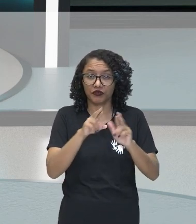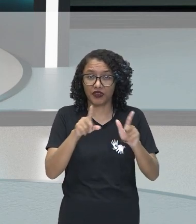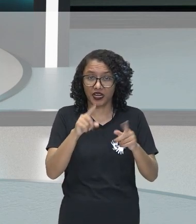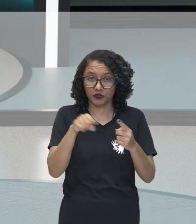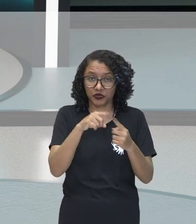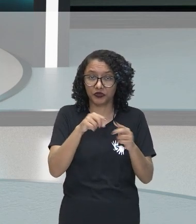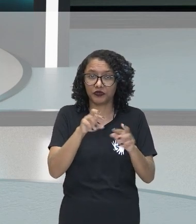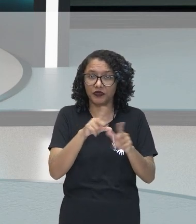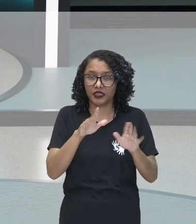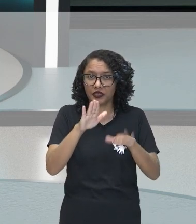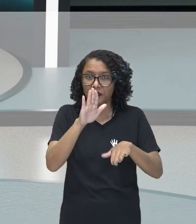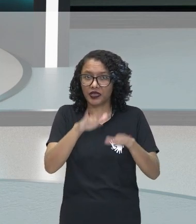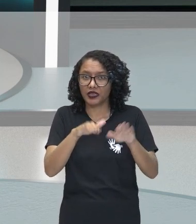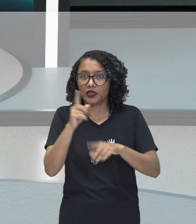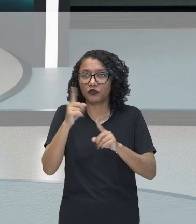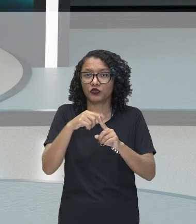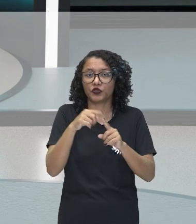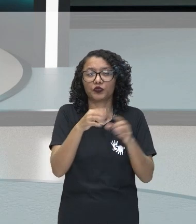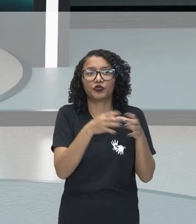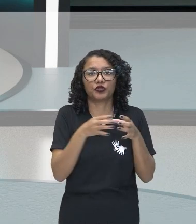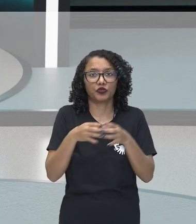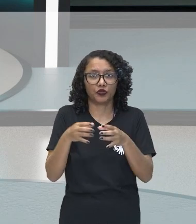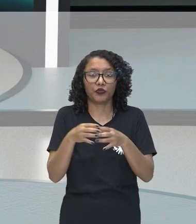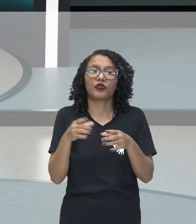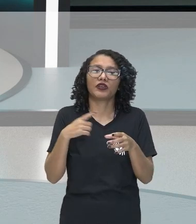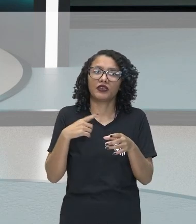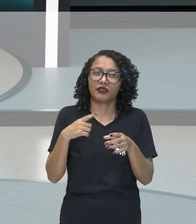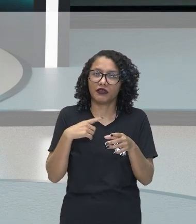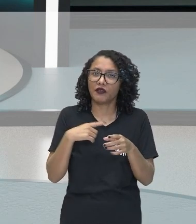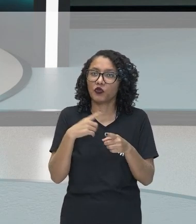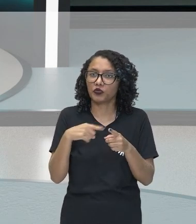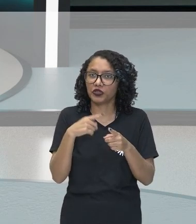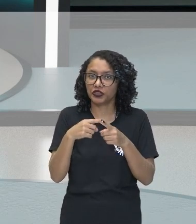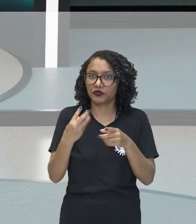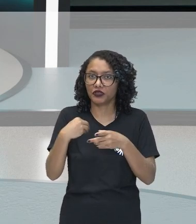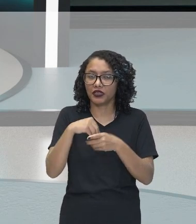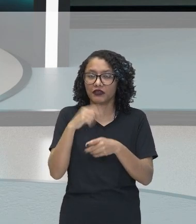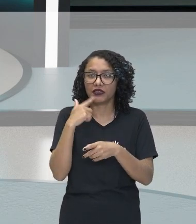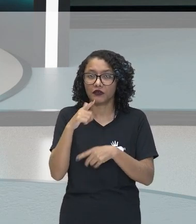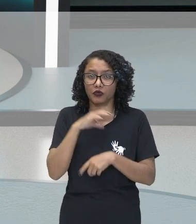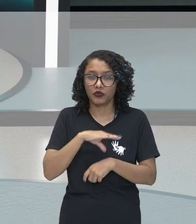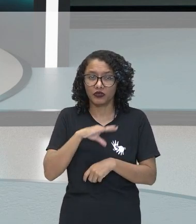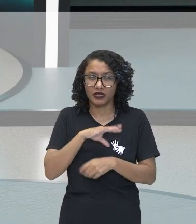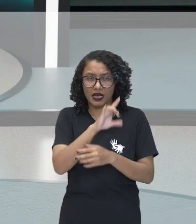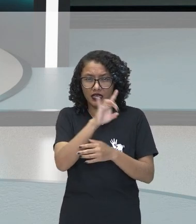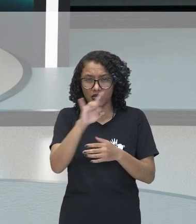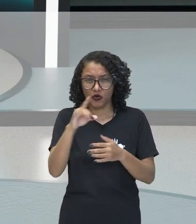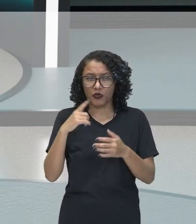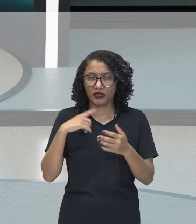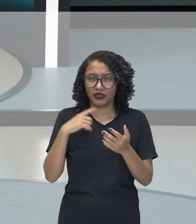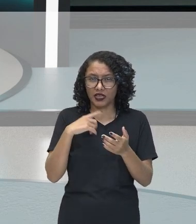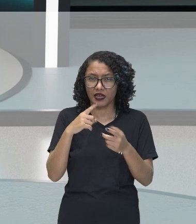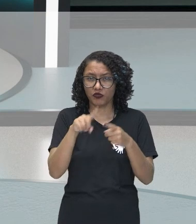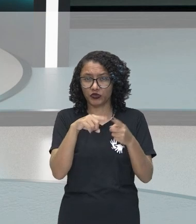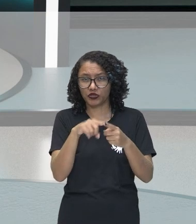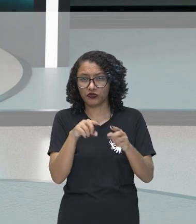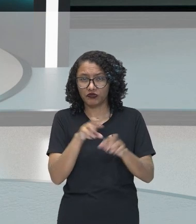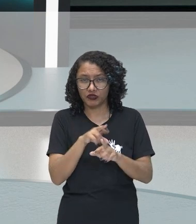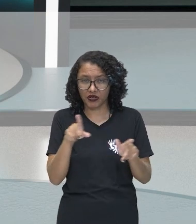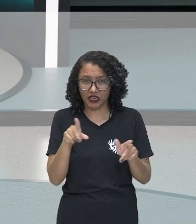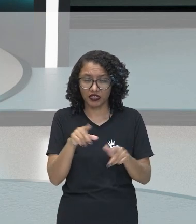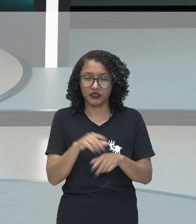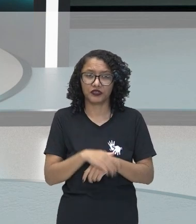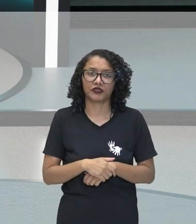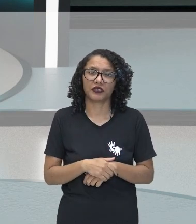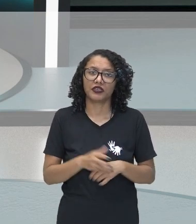ter a sua função dentro da língua portuguesa, cada uma funcionando de um jeito. A primeira que nós vamos ver